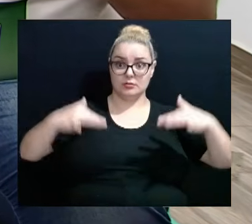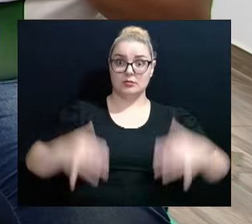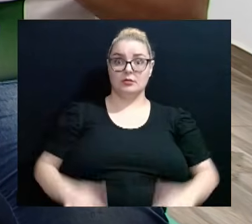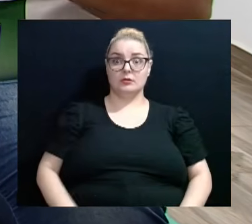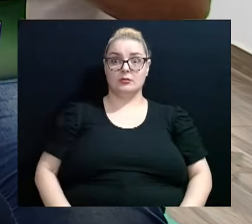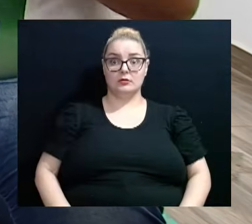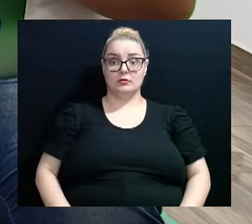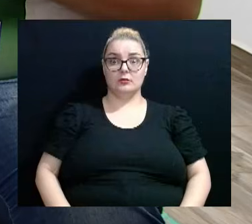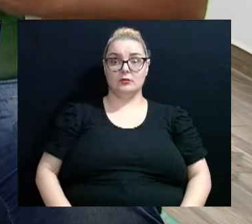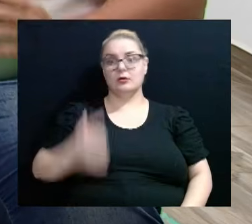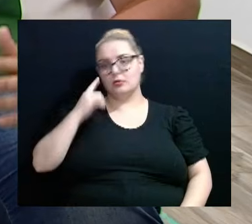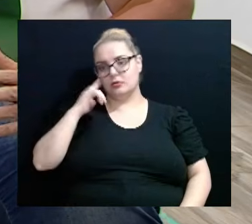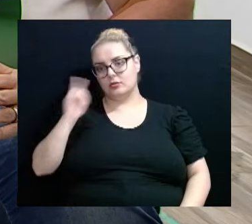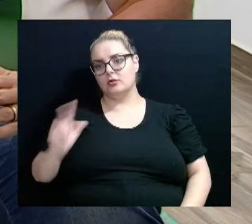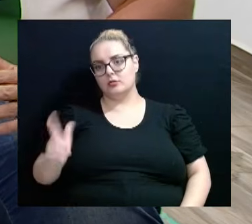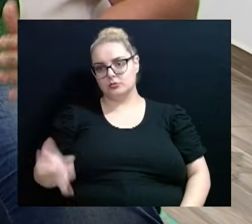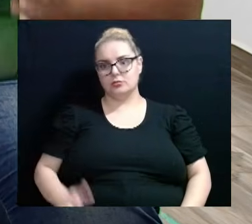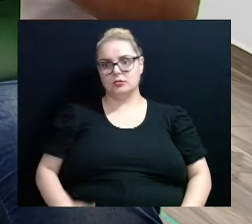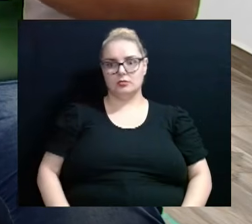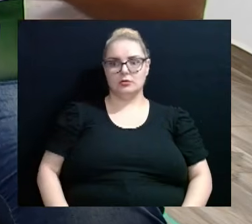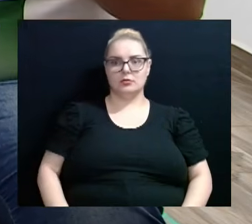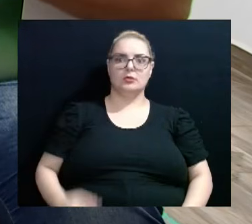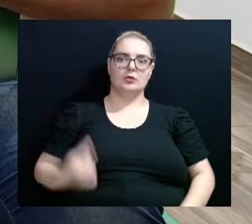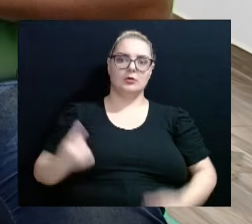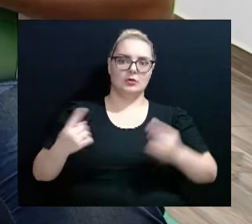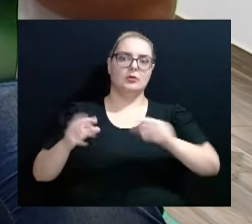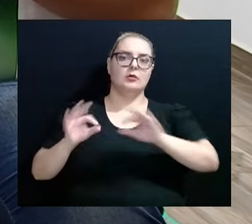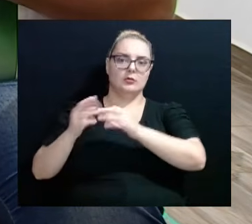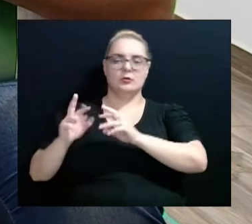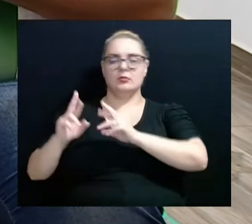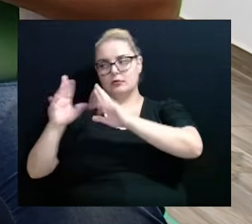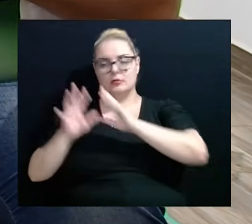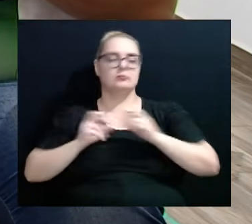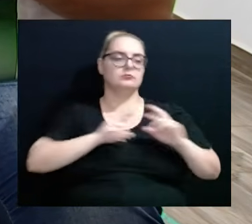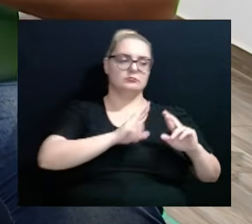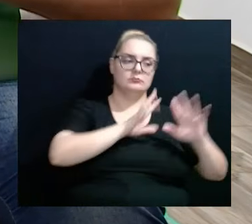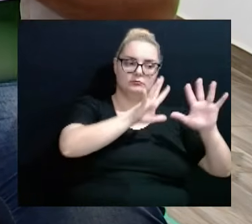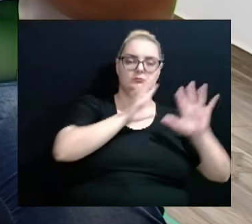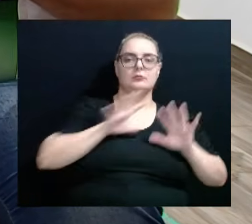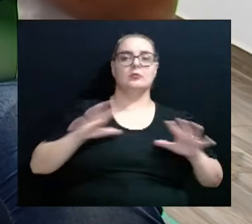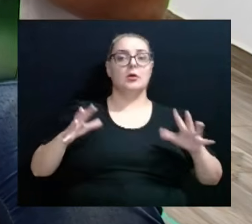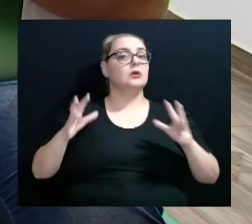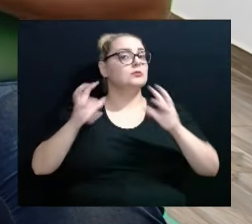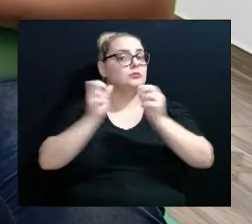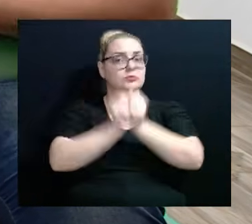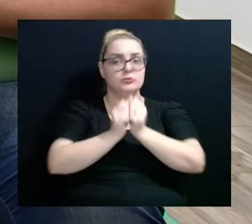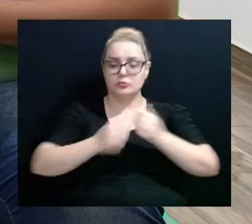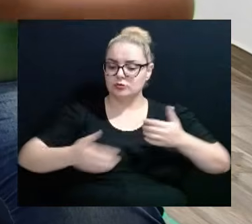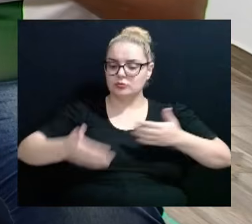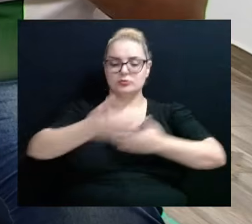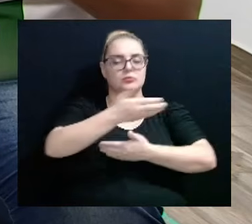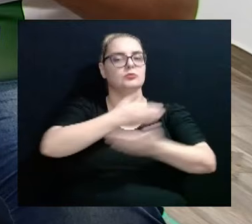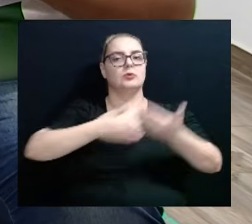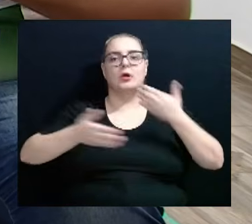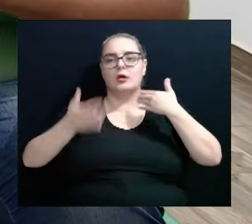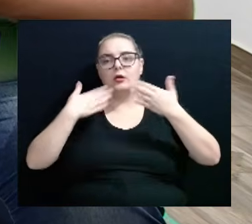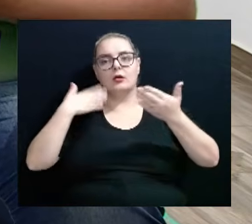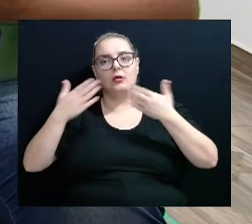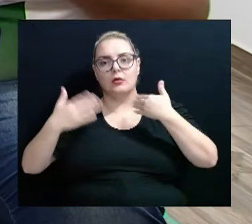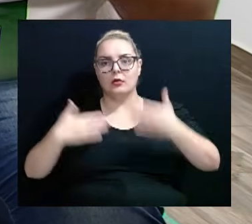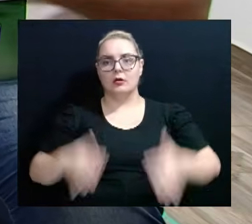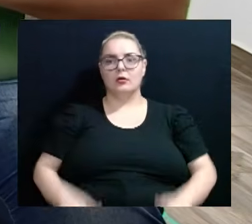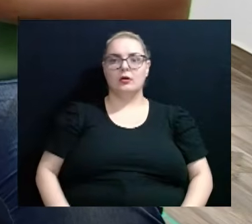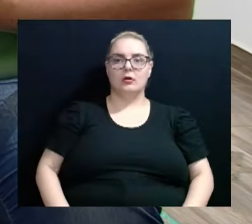ver as famílias nas arquibancadas, lógico, cada familiar torcendo para o seu time, mas todo